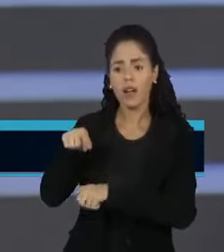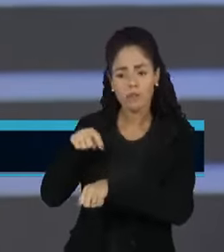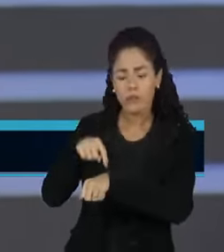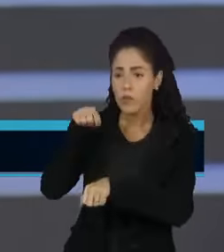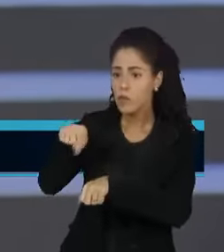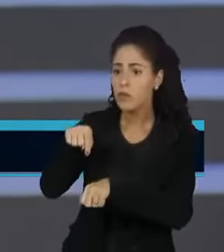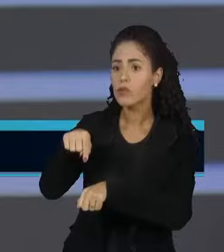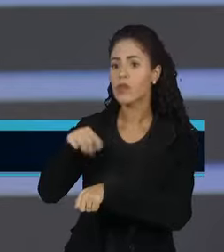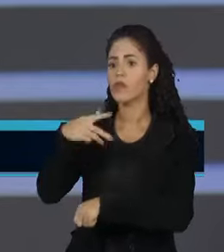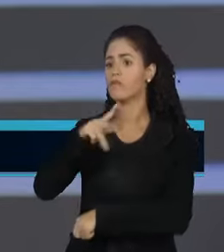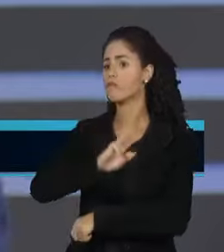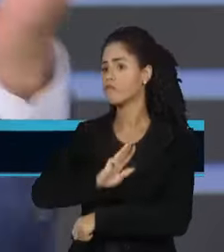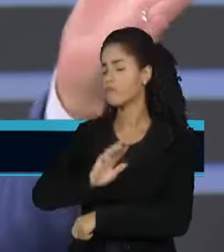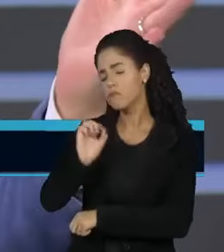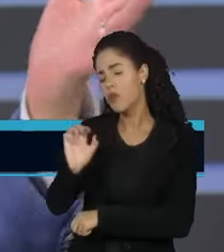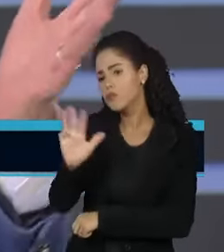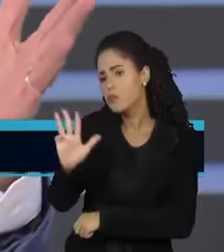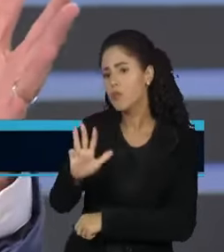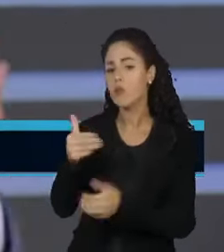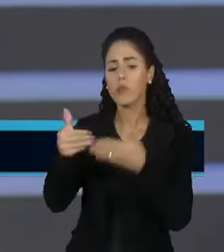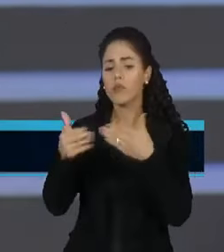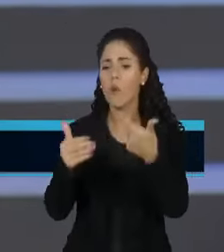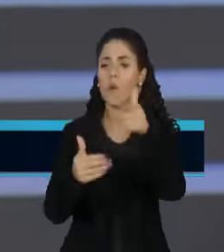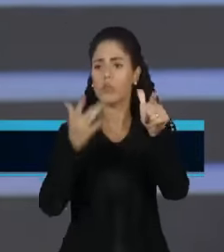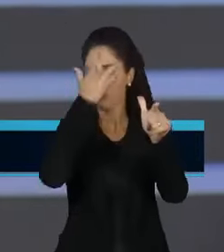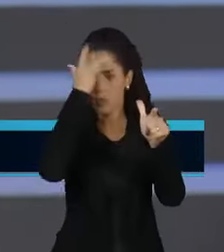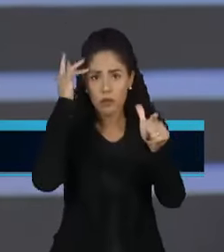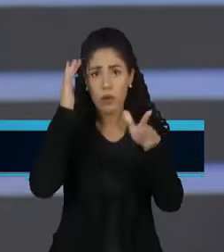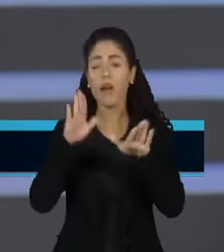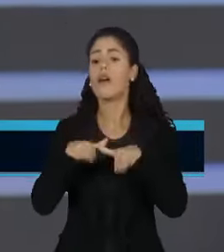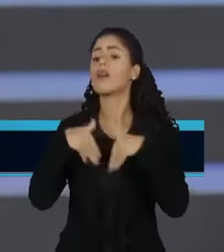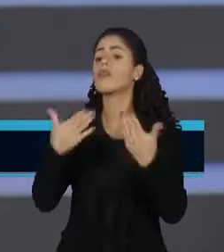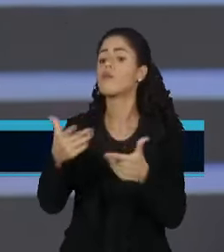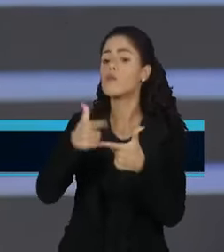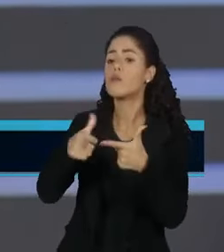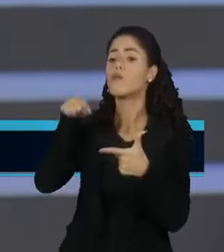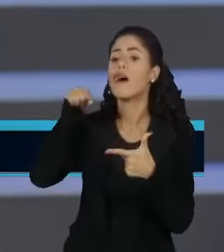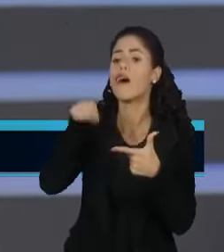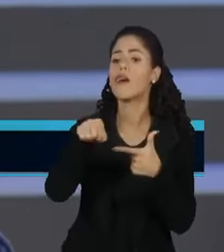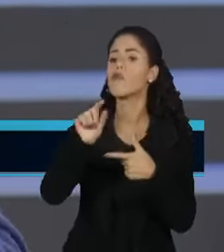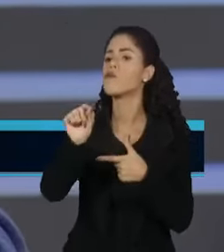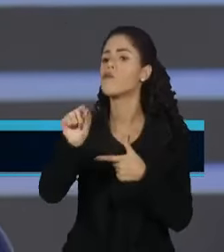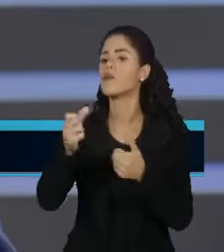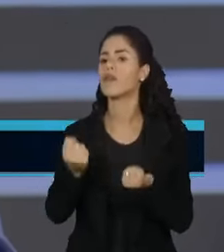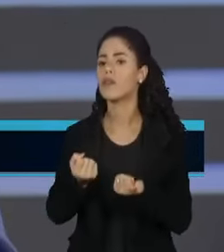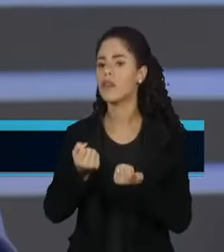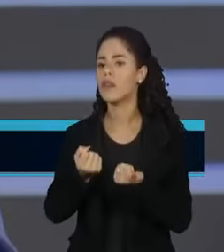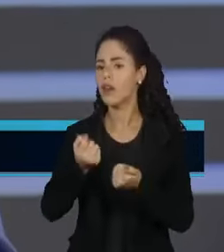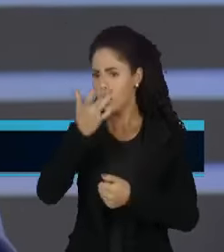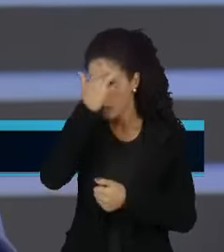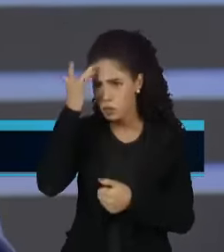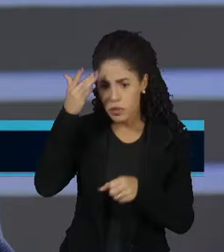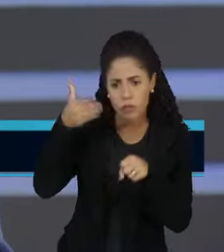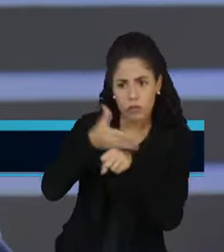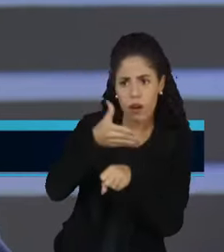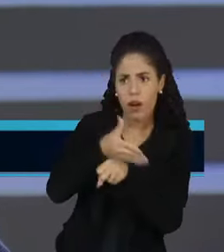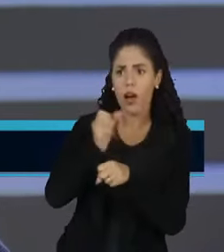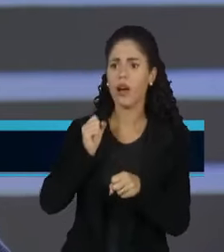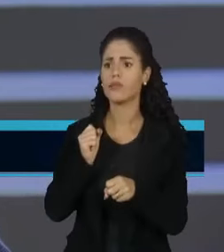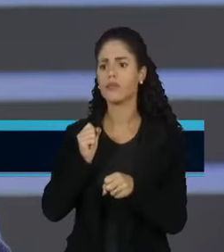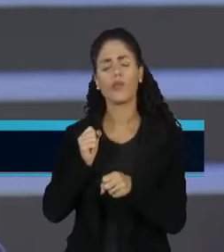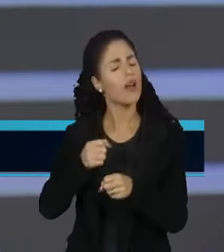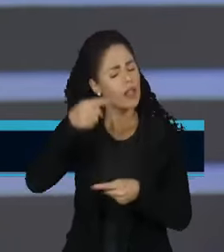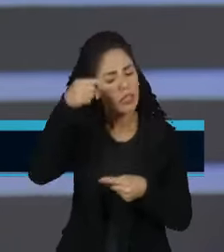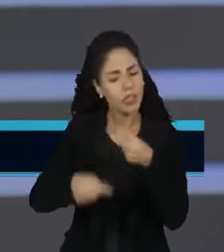Lula, amanhã pode ser qualquer outra pessoa. Então, a questão de chamar que eles tiveram a prevaricação não cabe